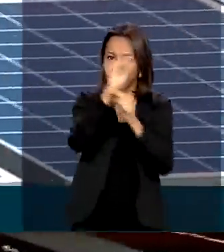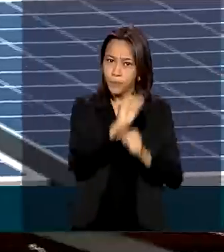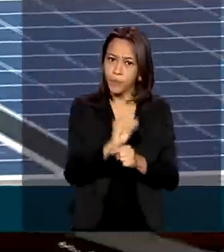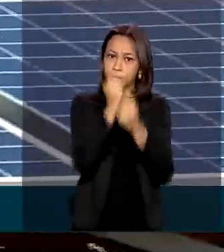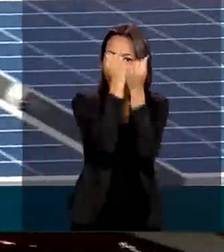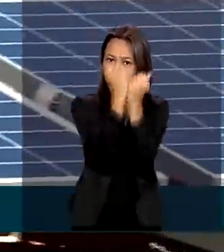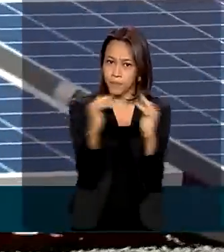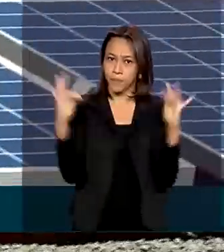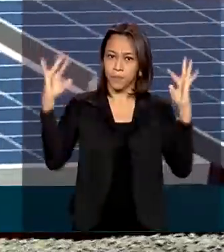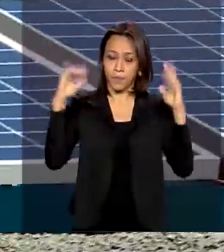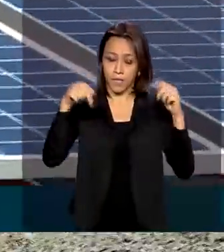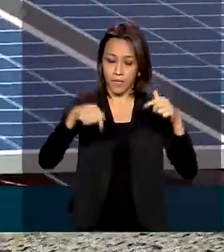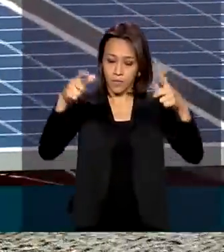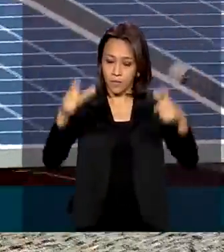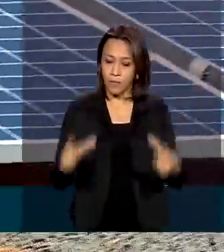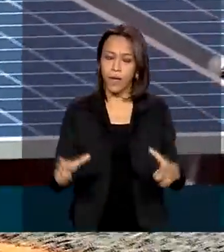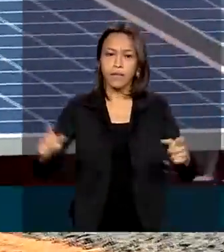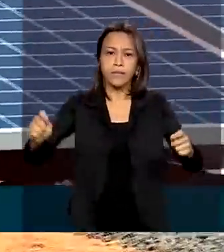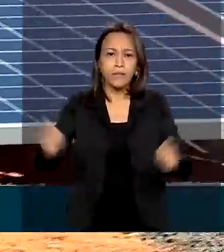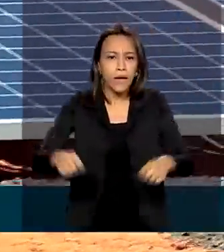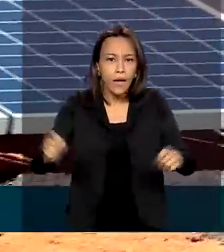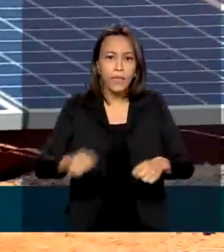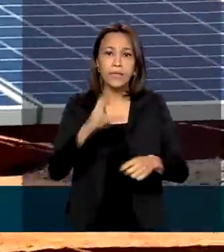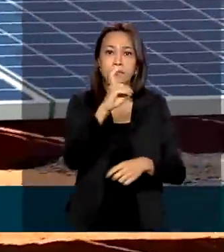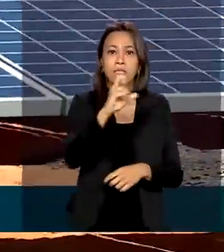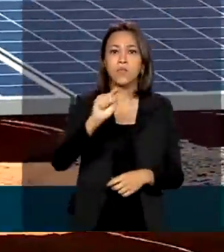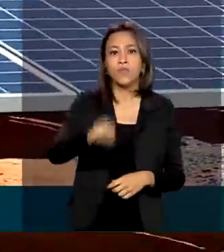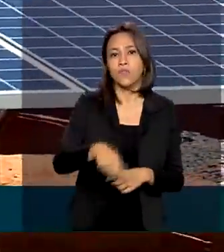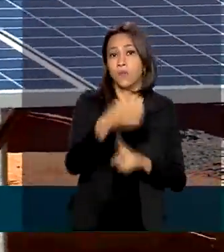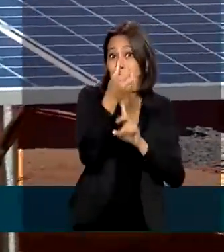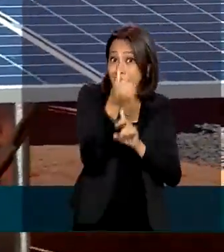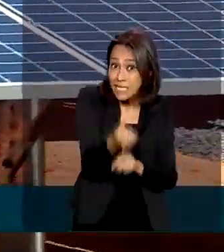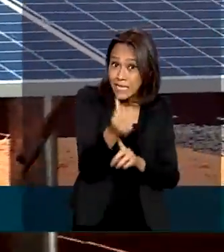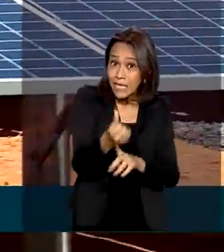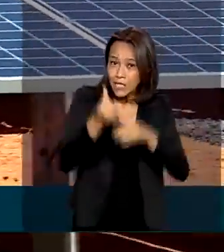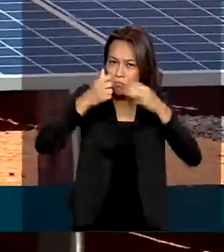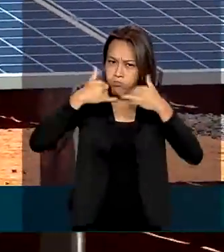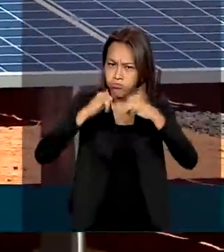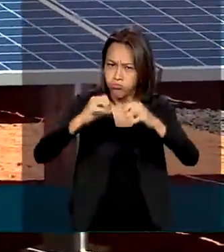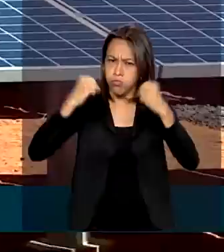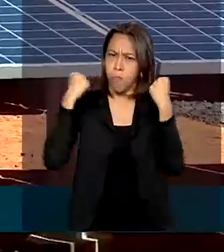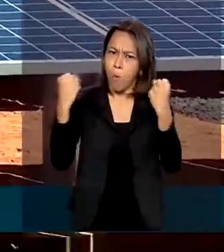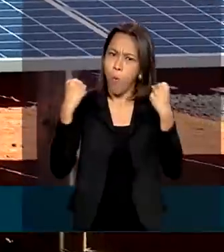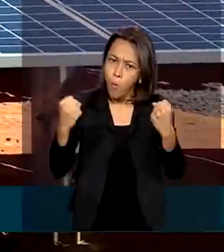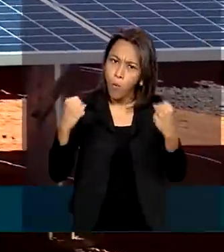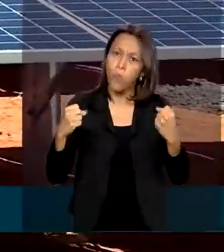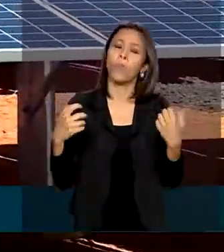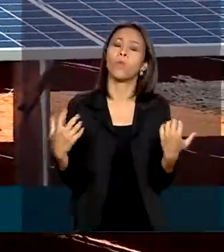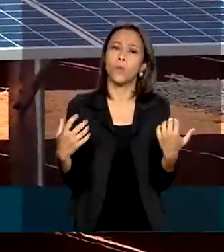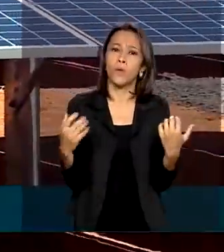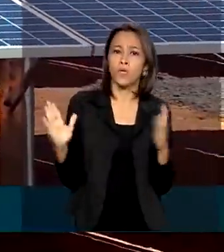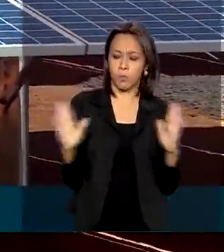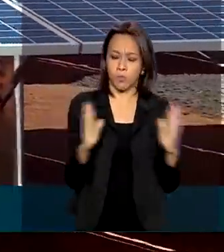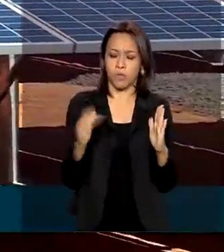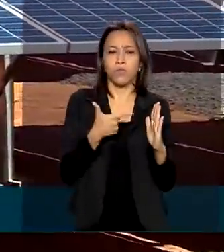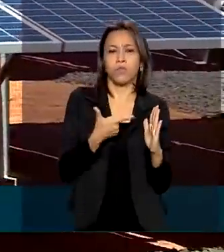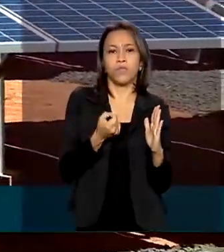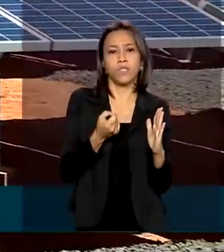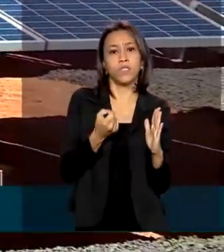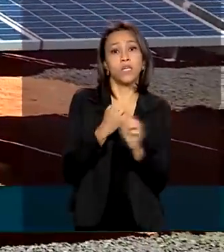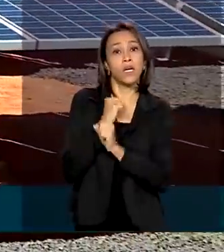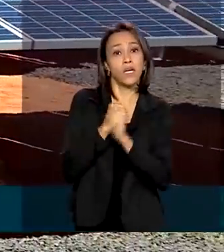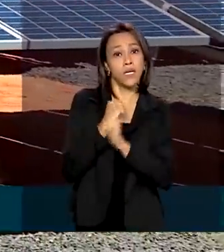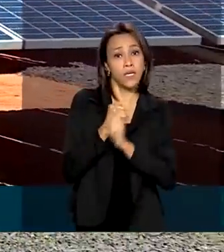Este parque tem capacidade para produzir 5,6 megawatts de potência. E em 20 anos, vai